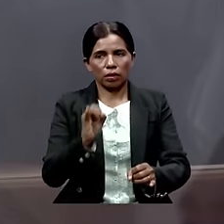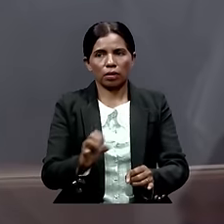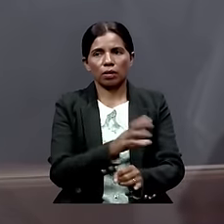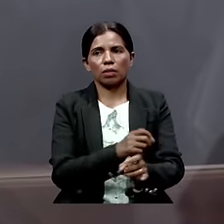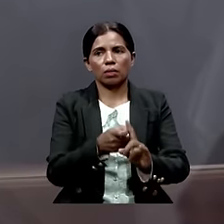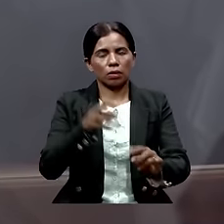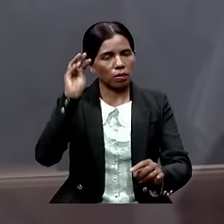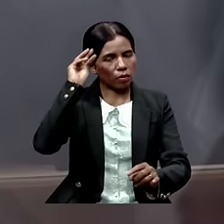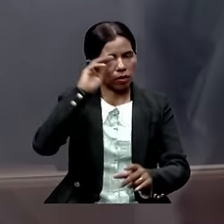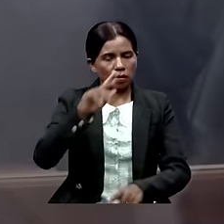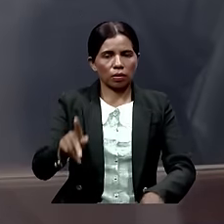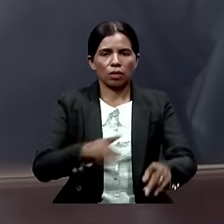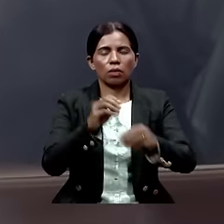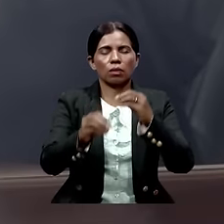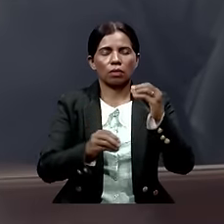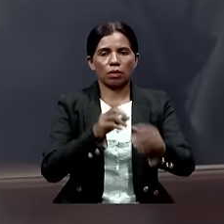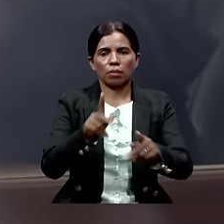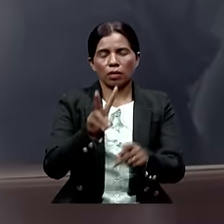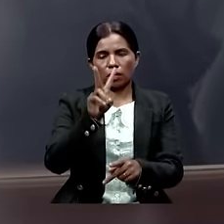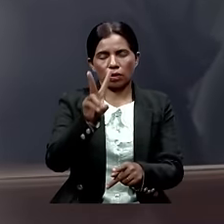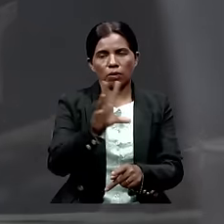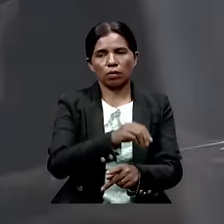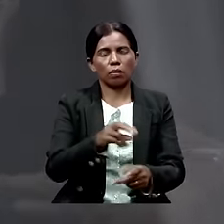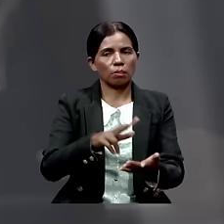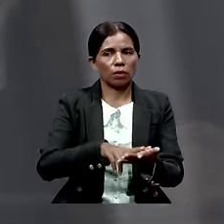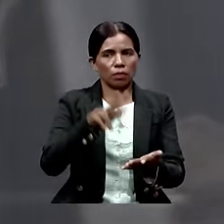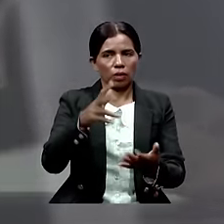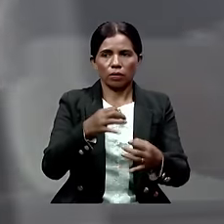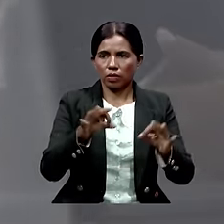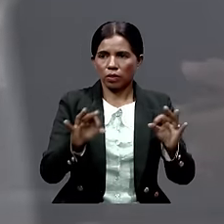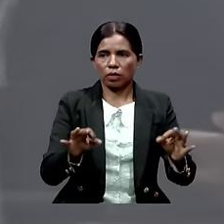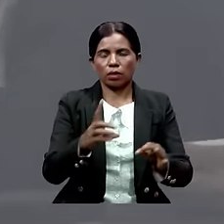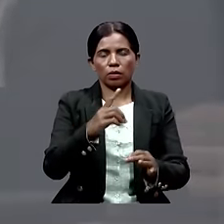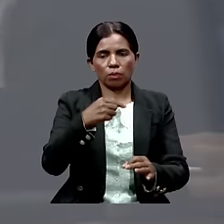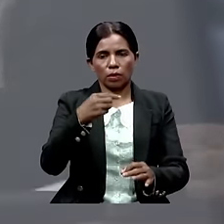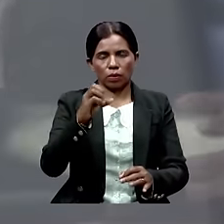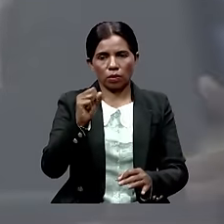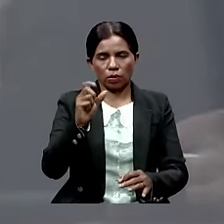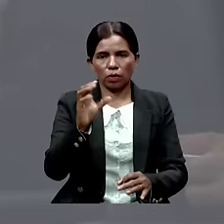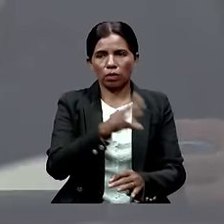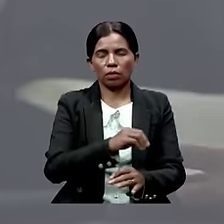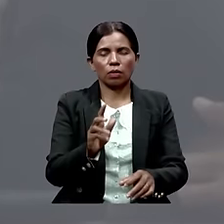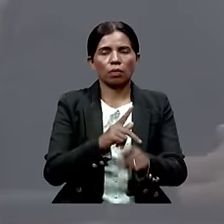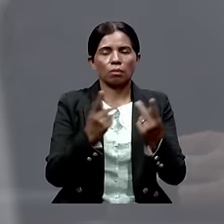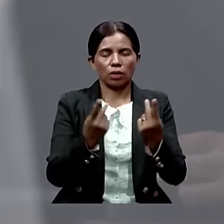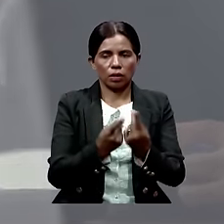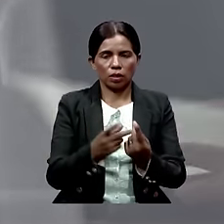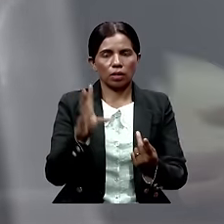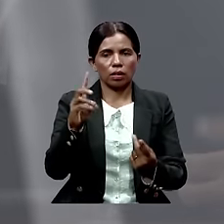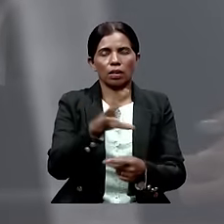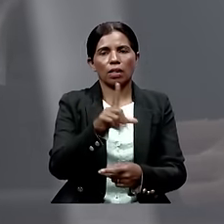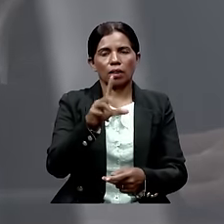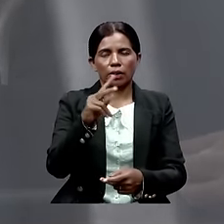si Ministério Público, quando ba arguido na rua, provado hotu. Nune arguido Domingos Gouveia, nudar empresa nain Hugo Amor Unipessoal